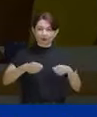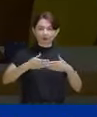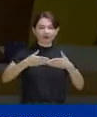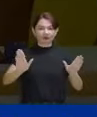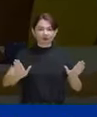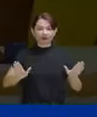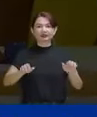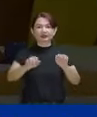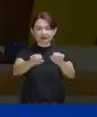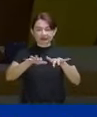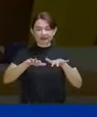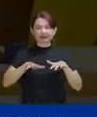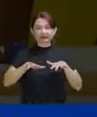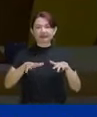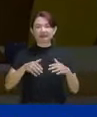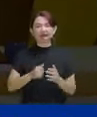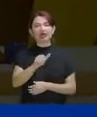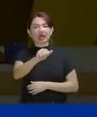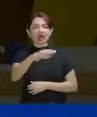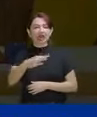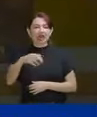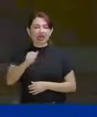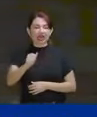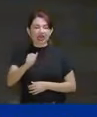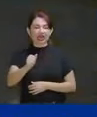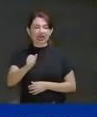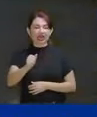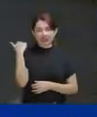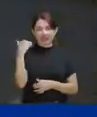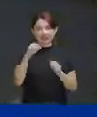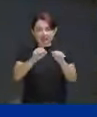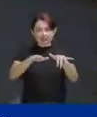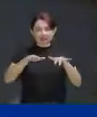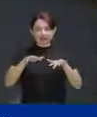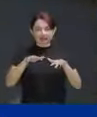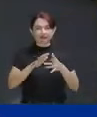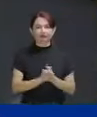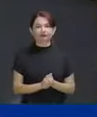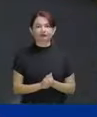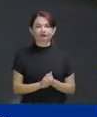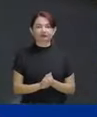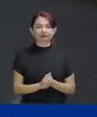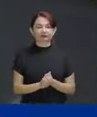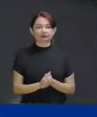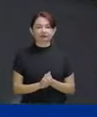Declaro aberta a sessão e submeto aos pares a ata da última.